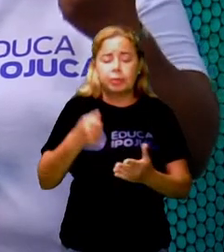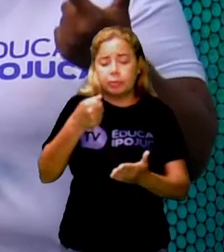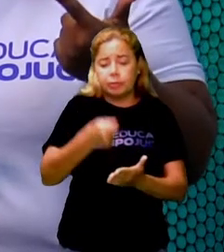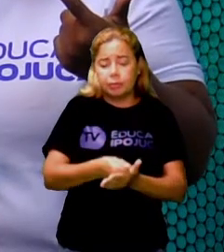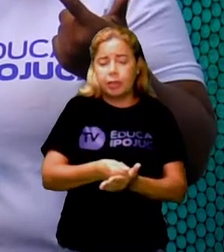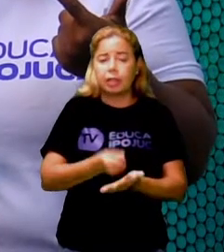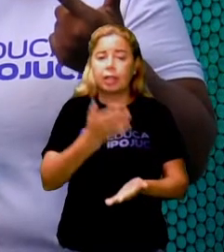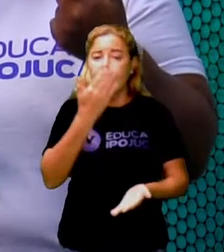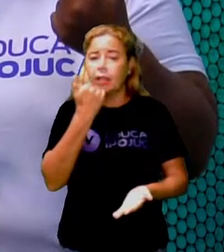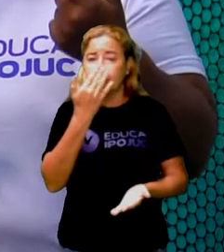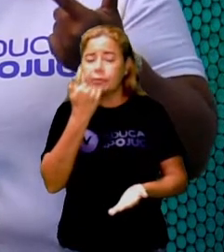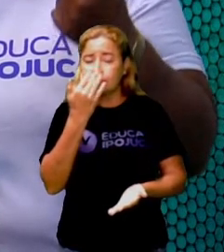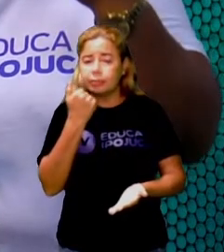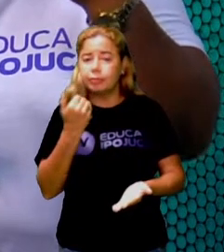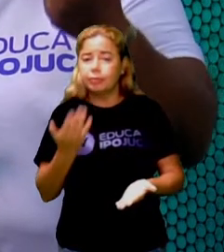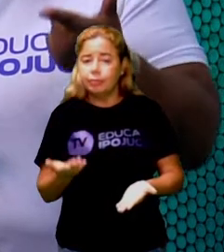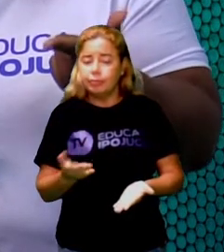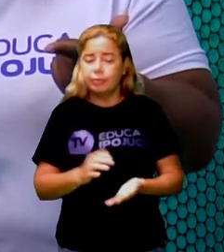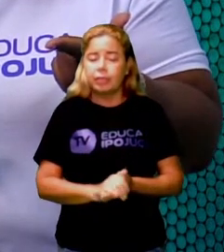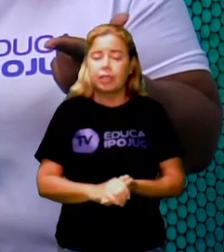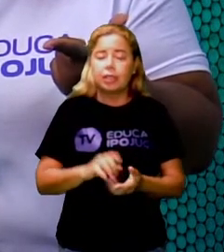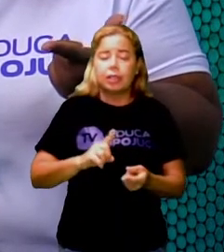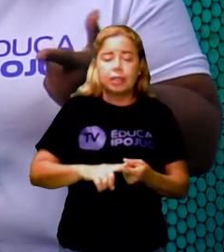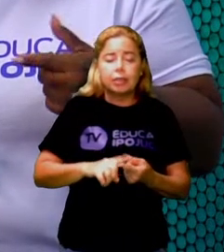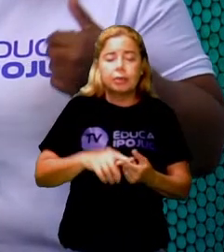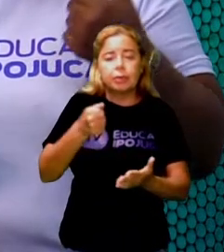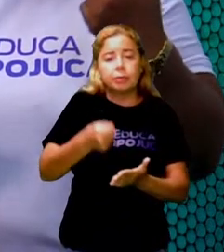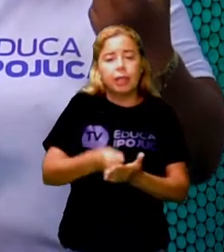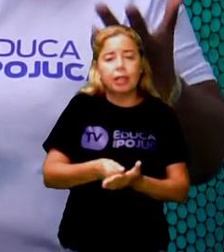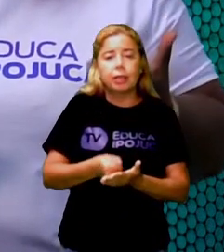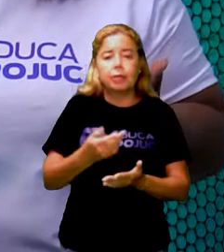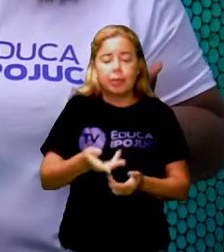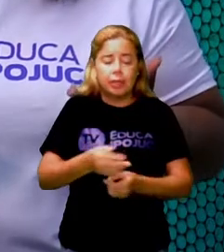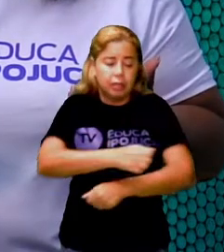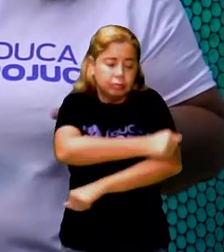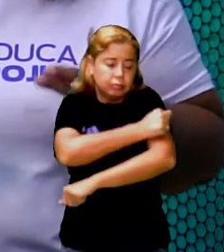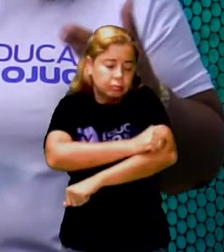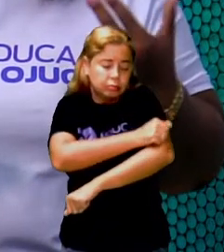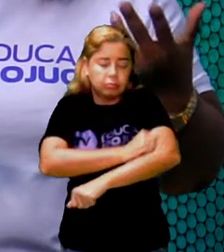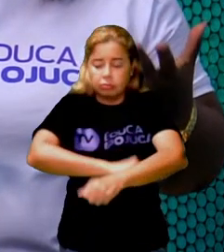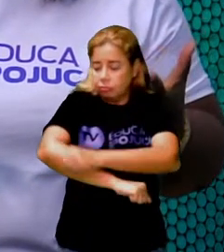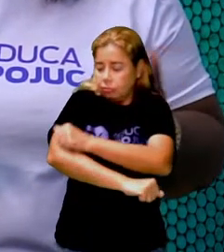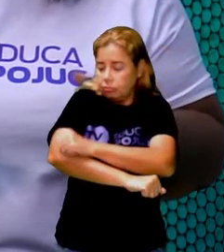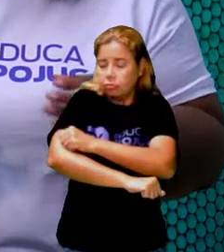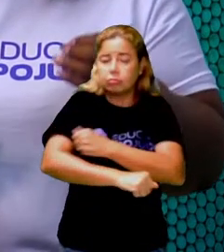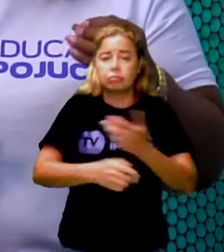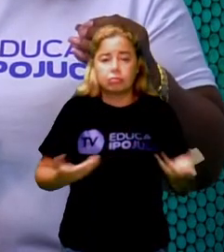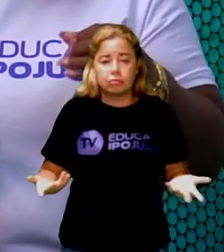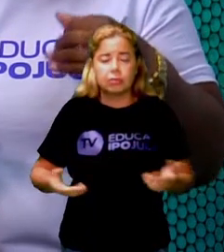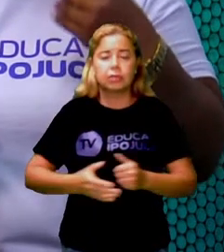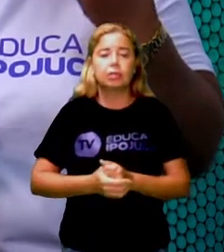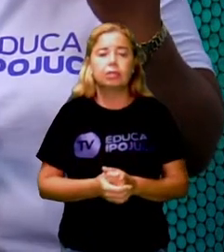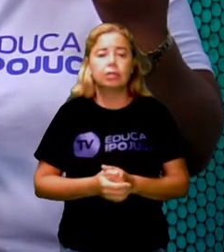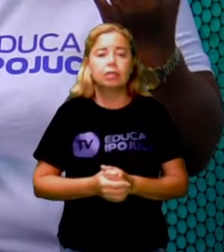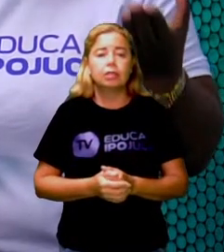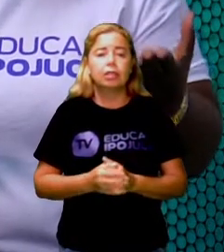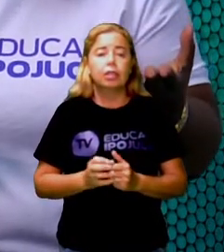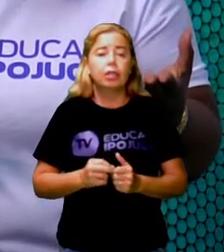alimentação, utilizar na higiene pessoal ou até mesmo realizarmos